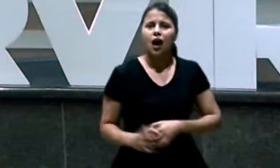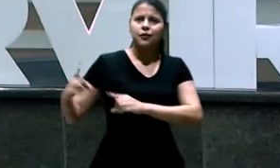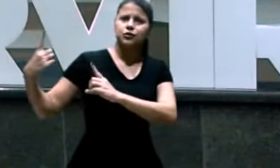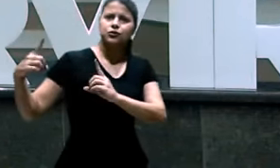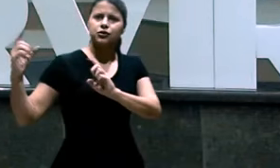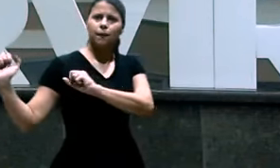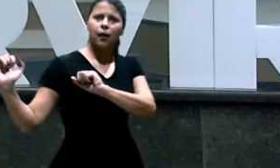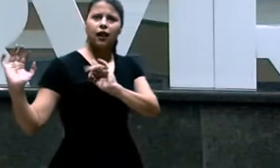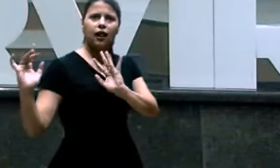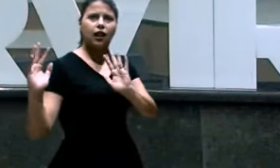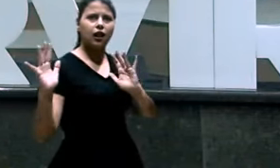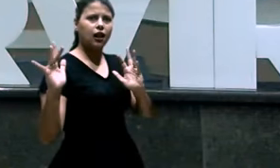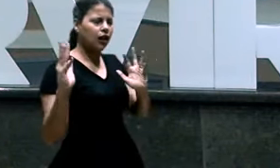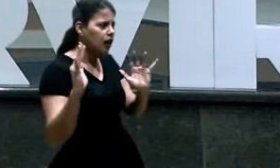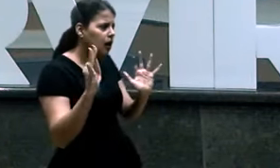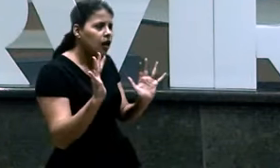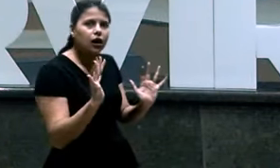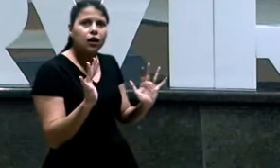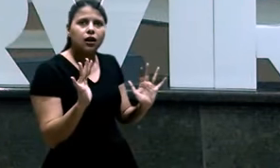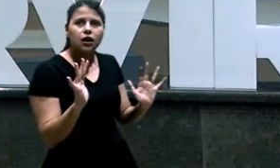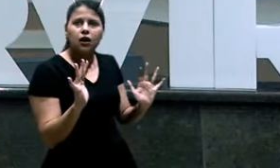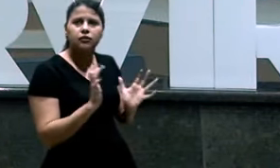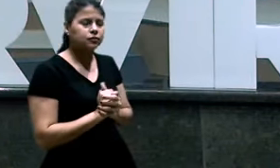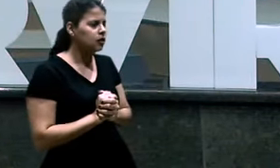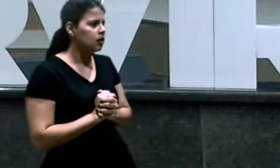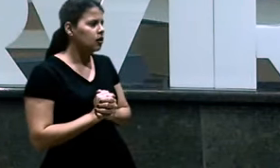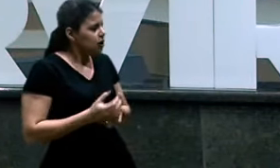Aí veio a mulher samaritana correndo, cheio de almas.